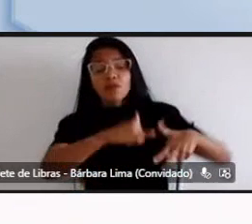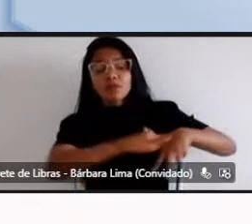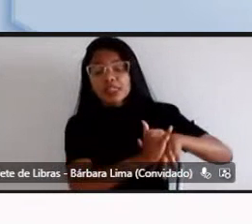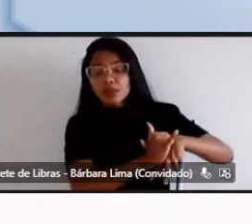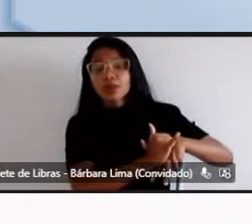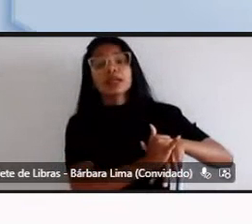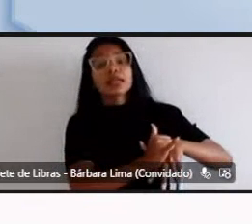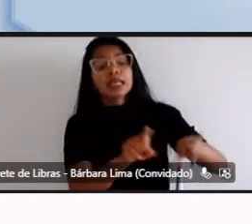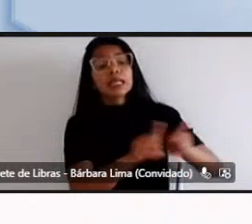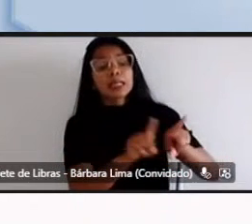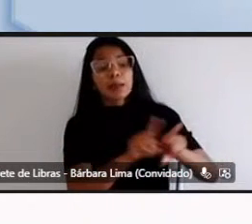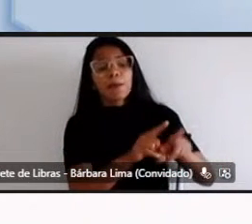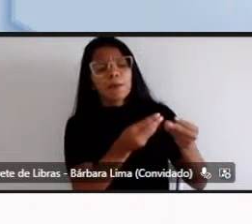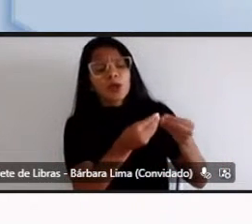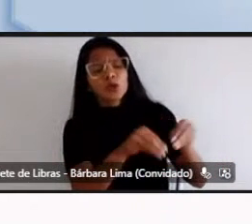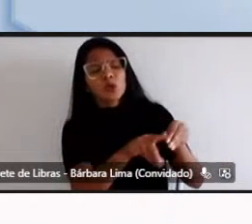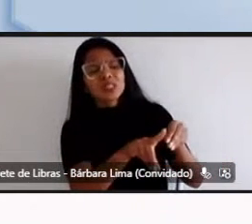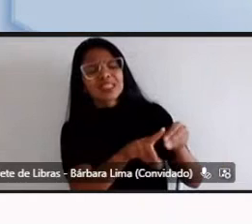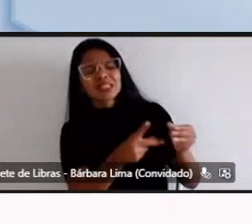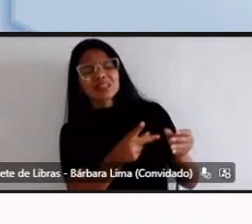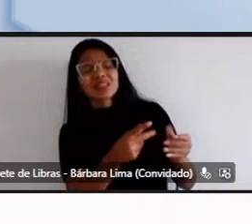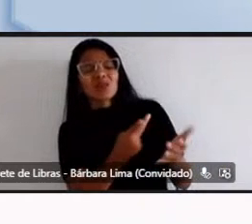danos sofridos por essas pessoas.